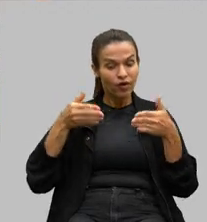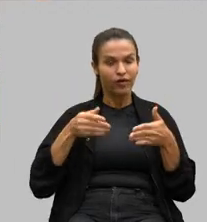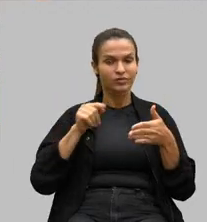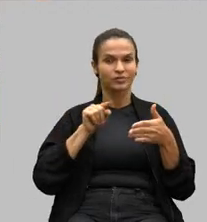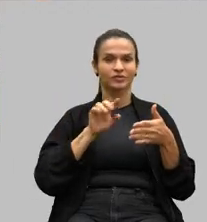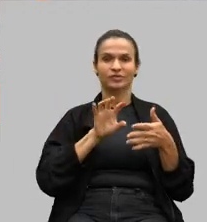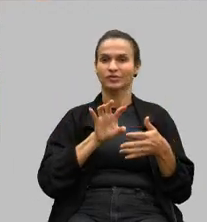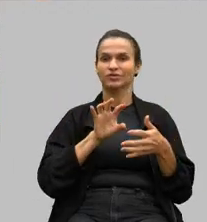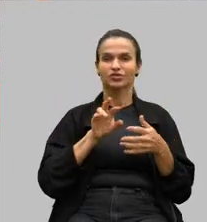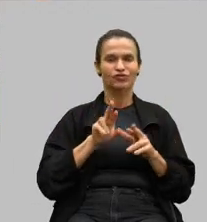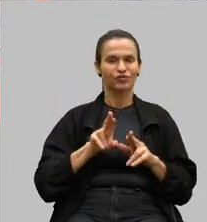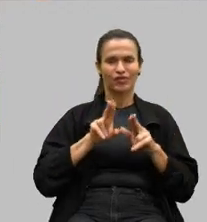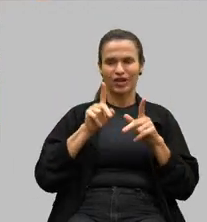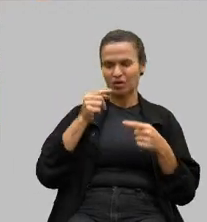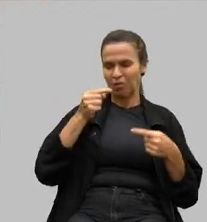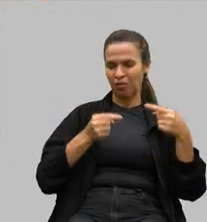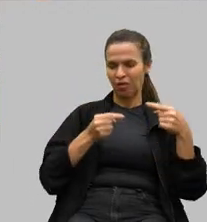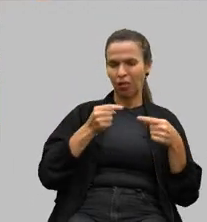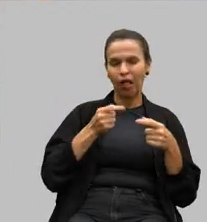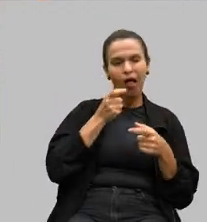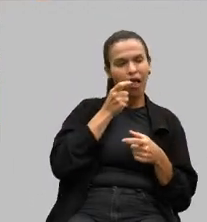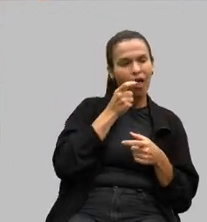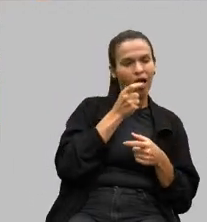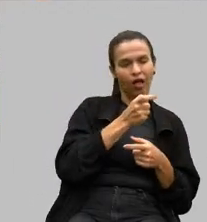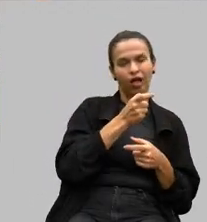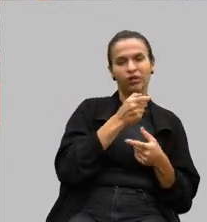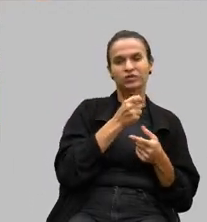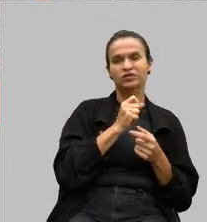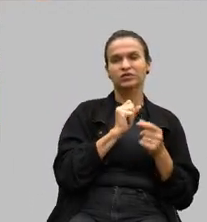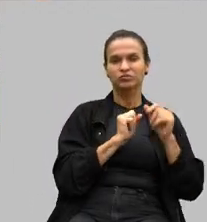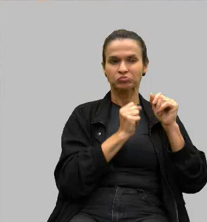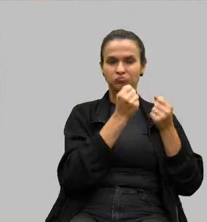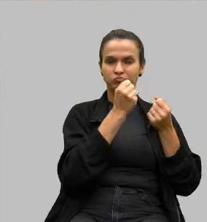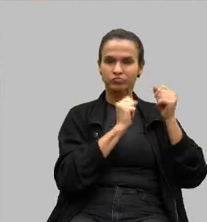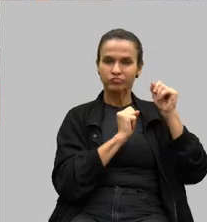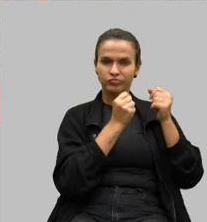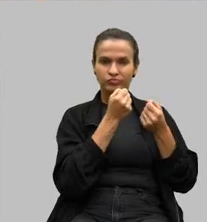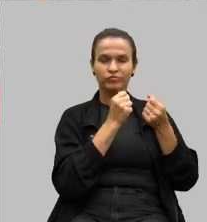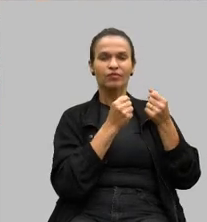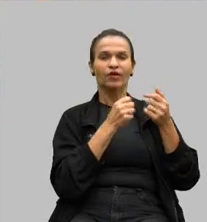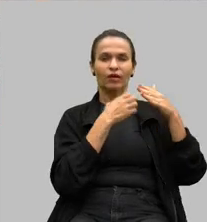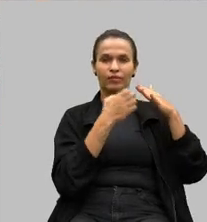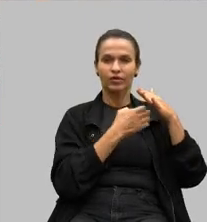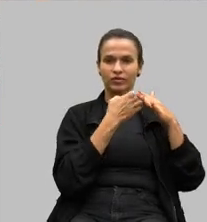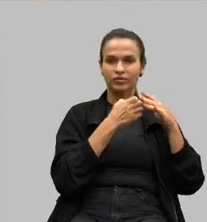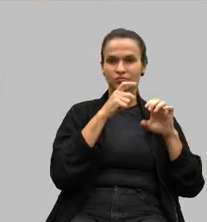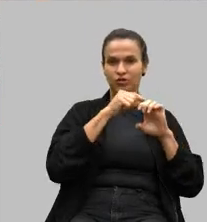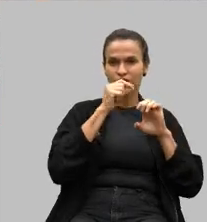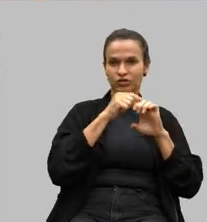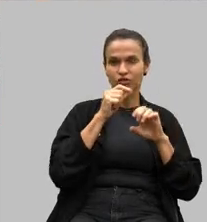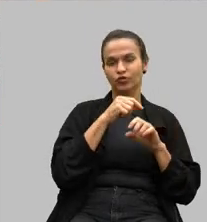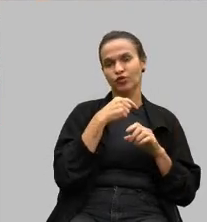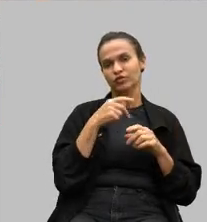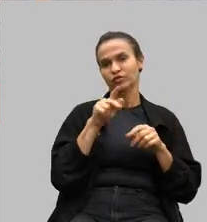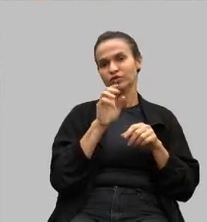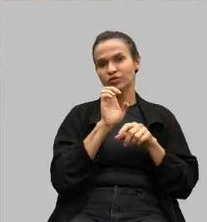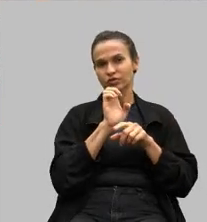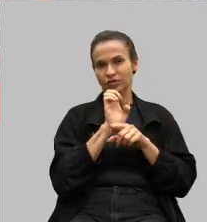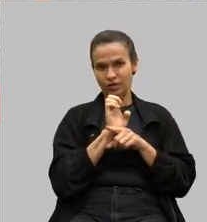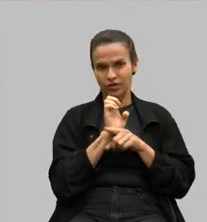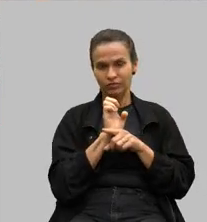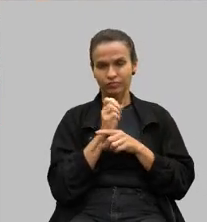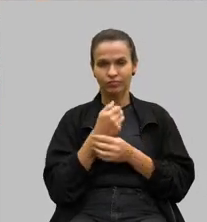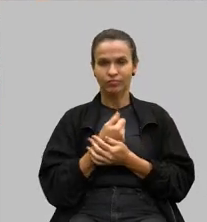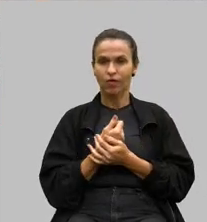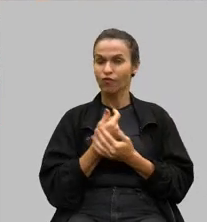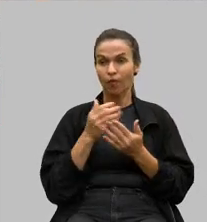não uma política subserviente aos interesses das grandes mineradoras dos grandes Empreendimentos do nosso do Estado então Presidente Eu nem eu